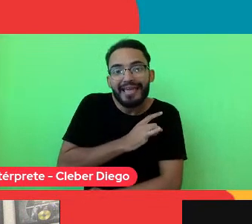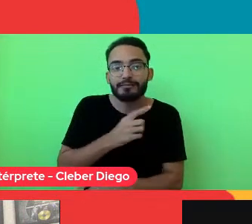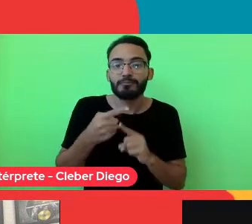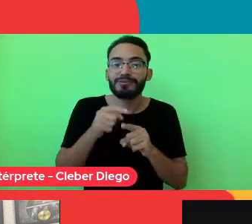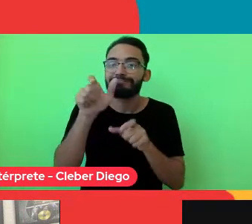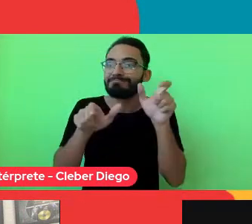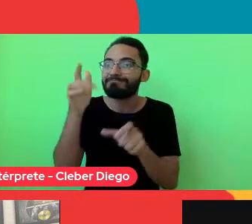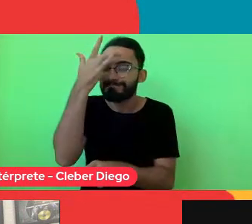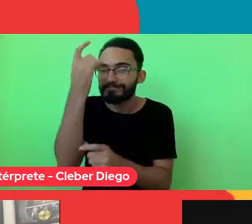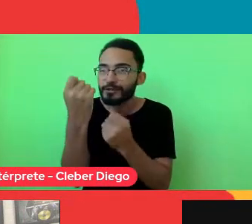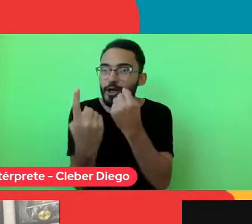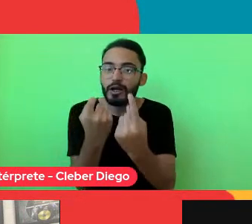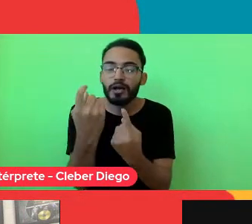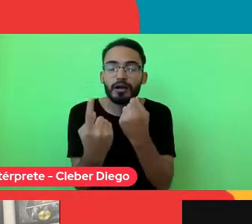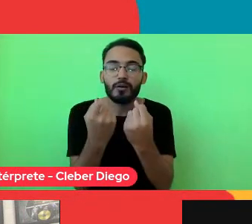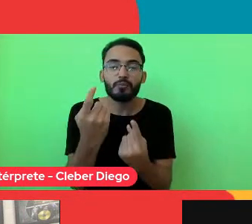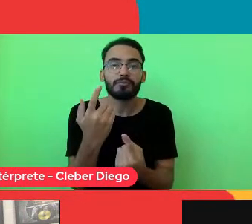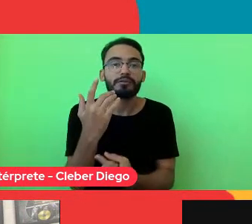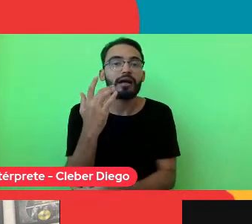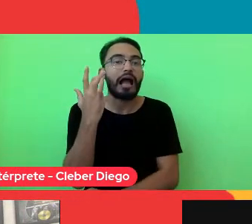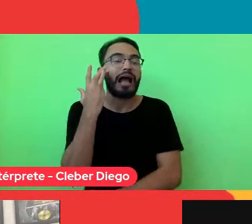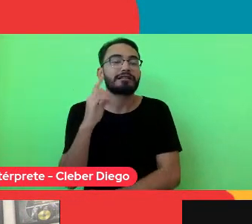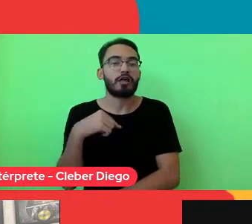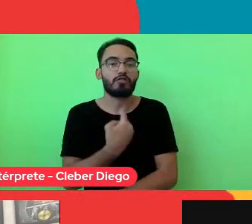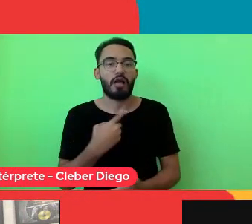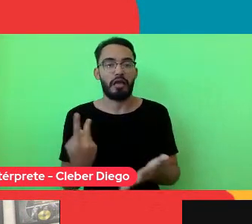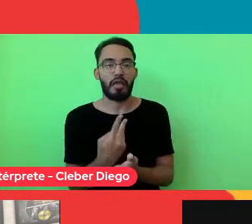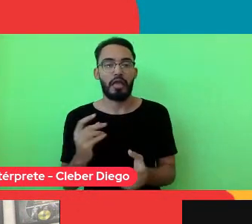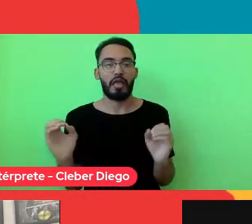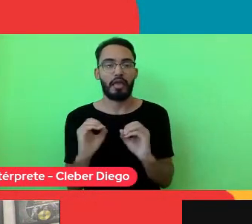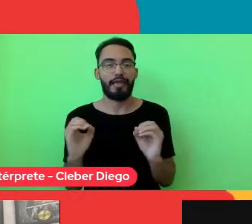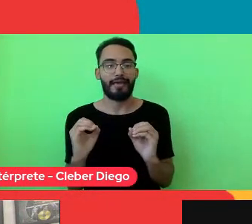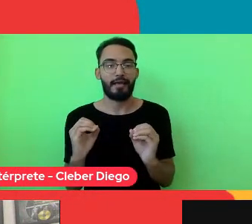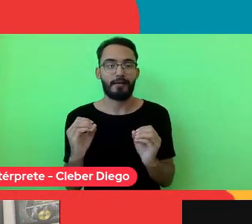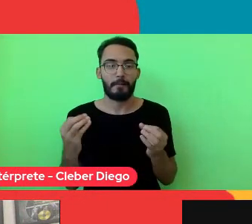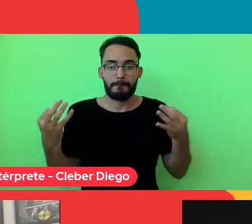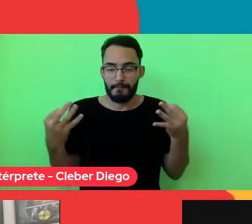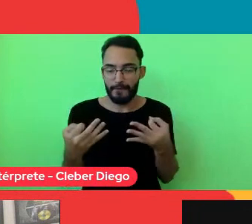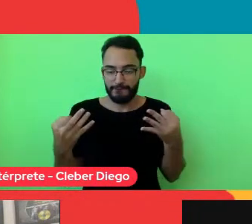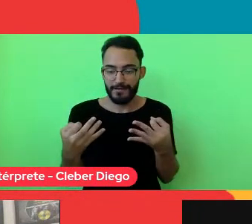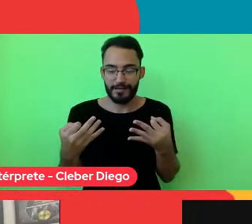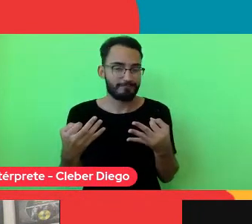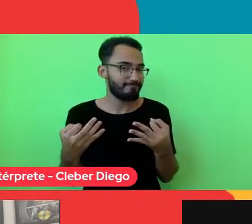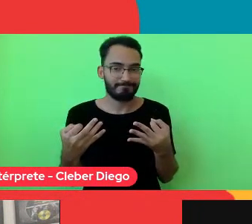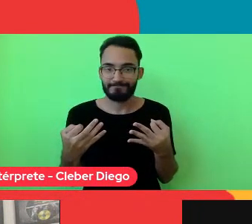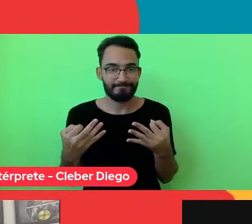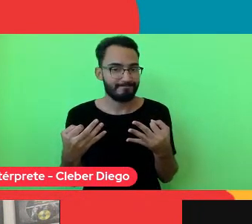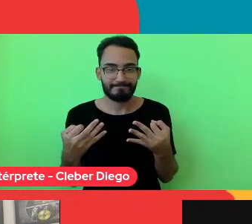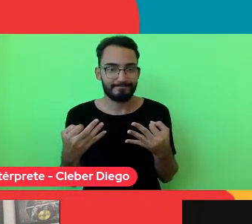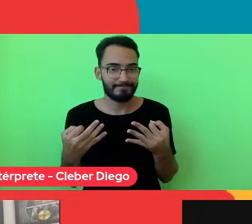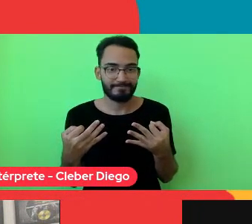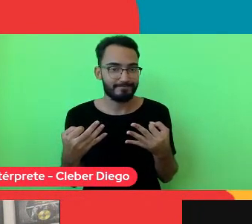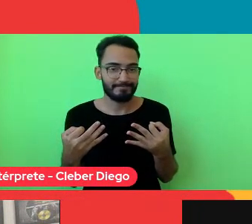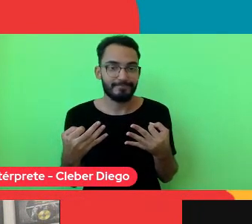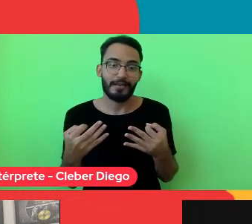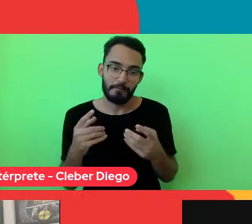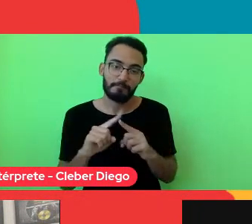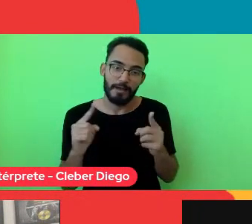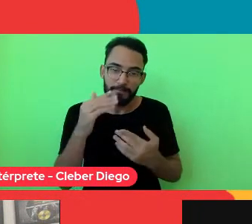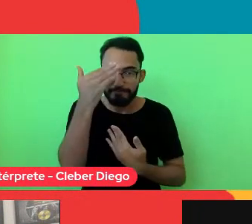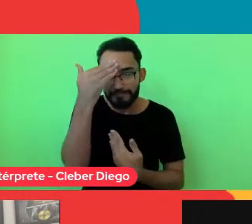pessoas acham que a gente às vezes não erra, né? Até por ser, em olhar algumas pessoas, inspiração. Então, obrigada